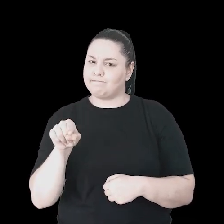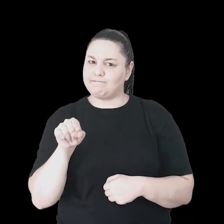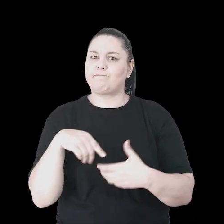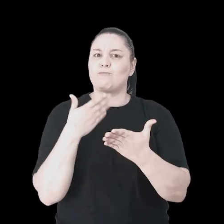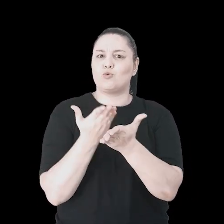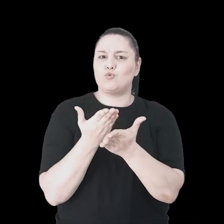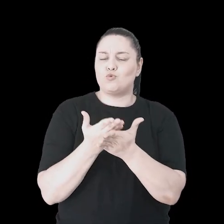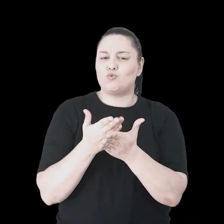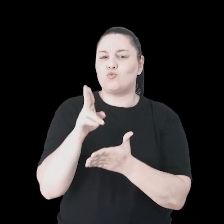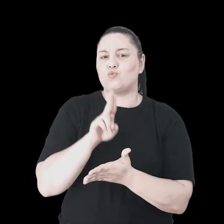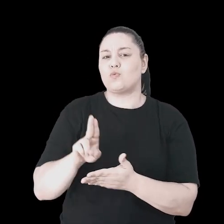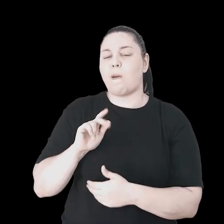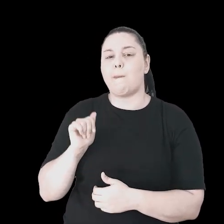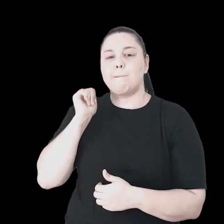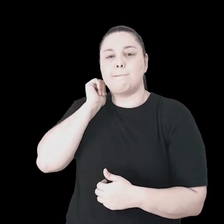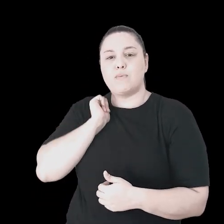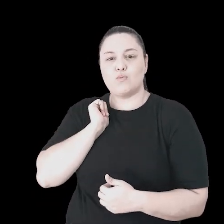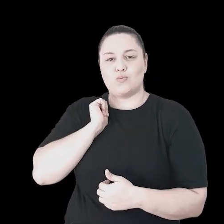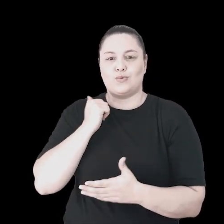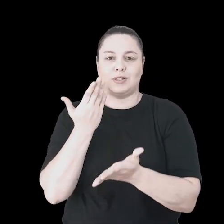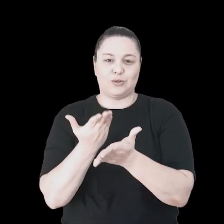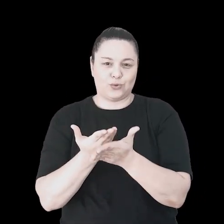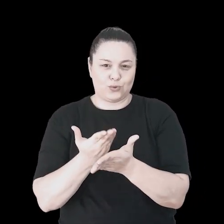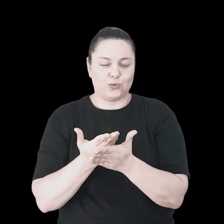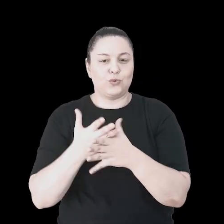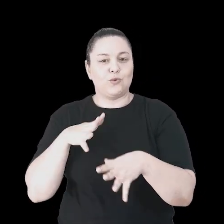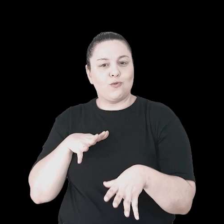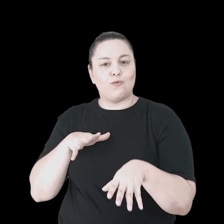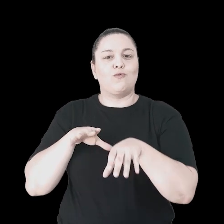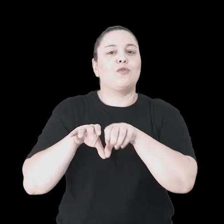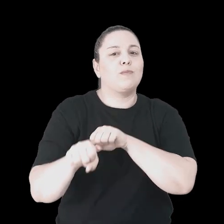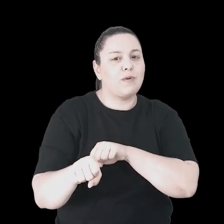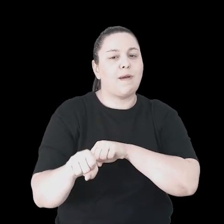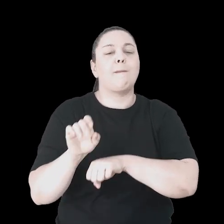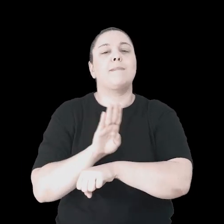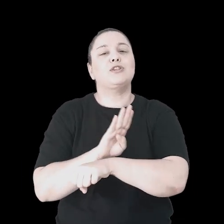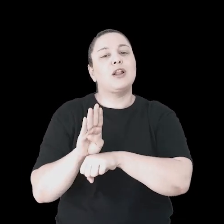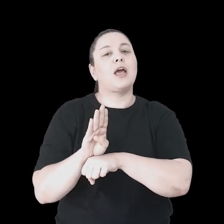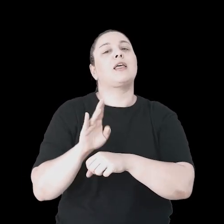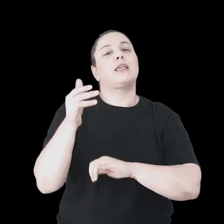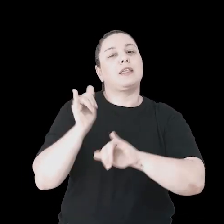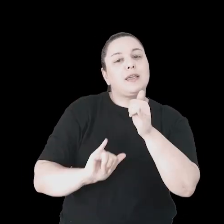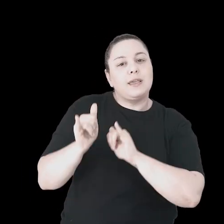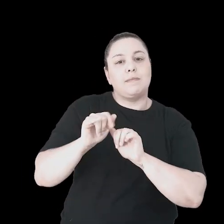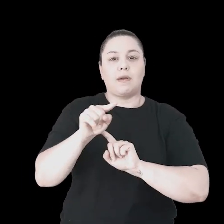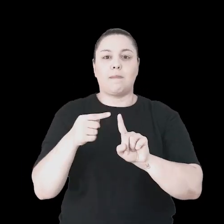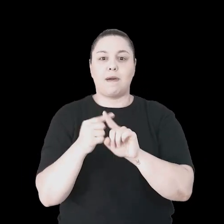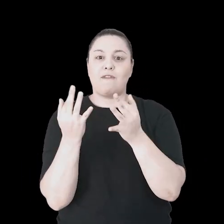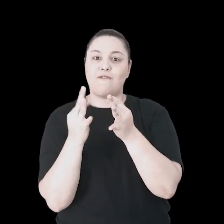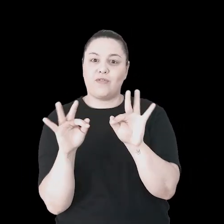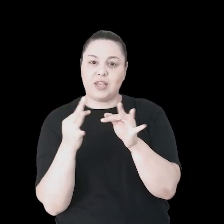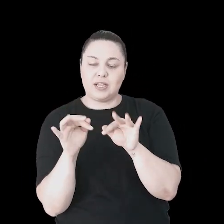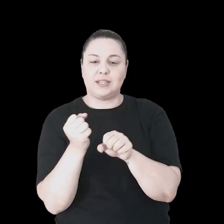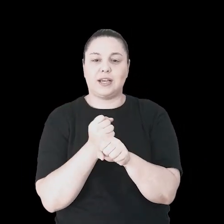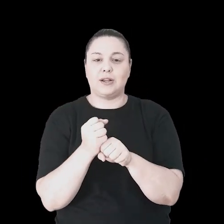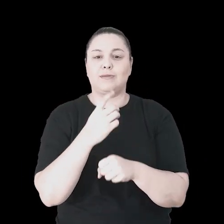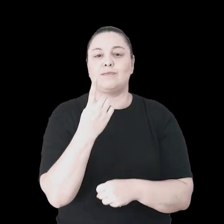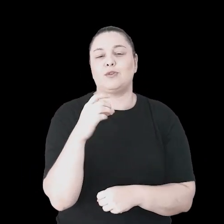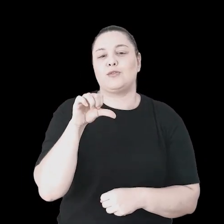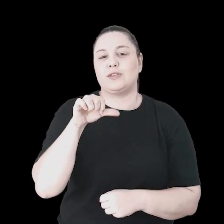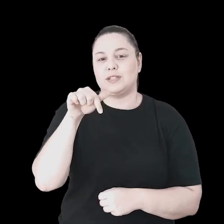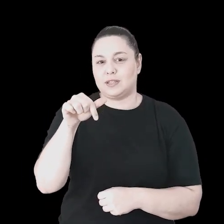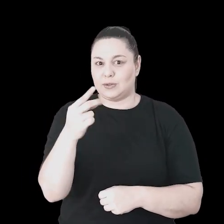1952. Frequentou o Harvard College com uma bolsa de estudo de mérito nacional, formando-se em bacharelado em Química e Física